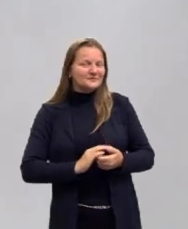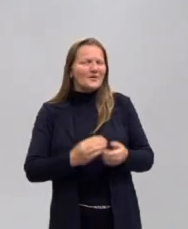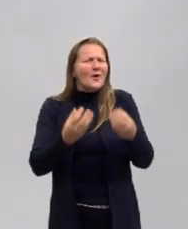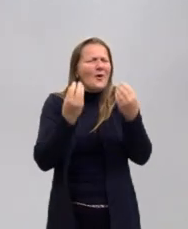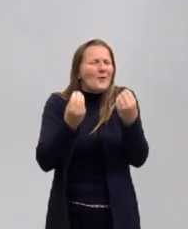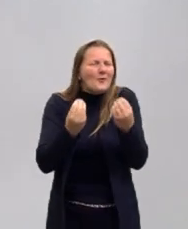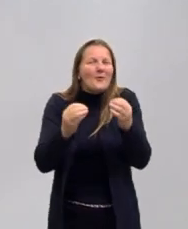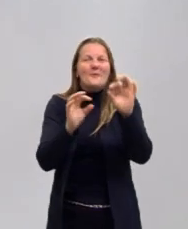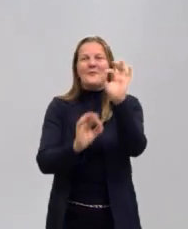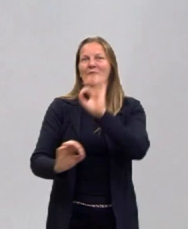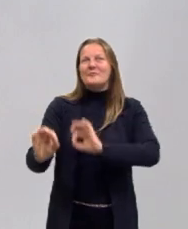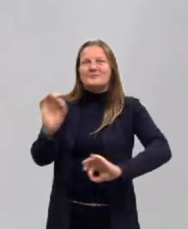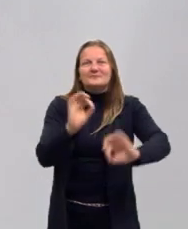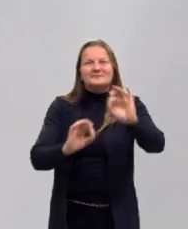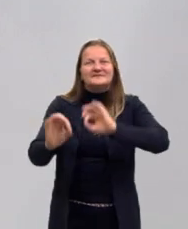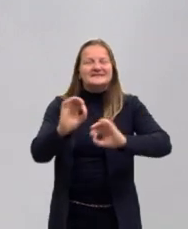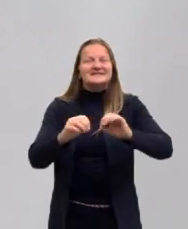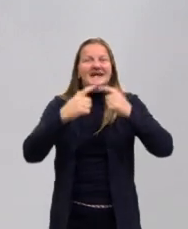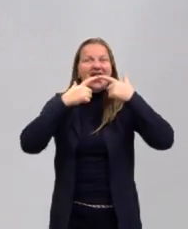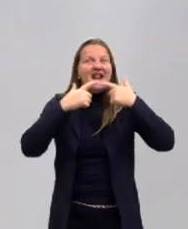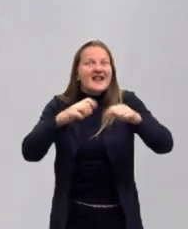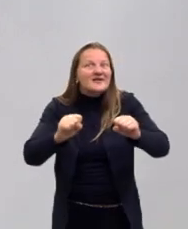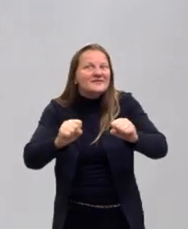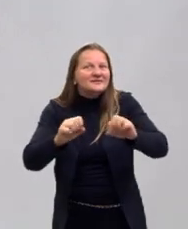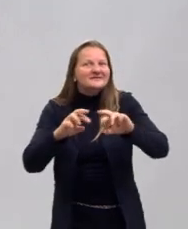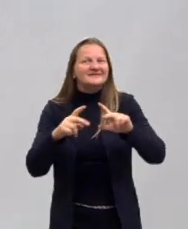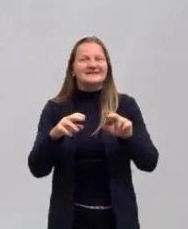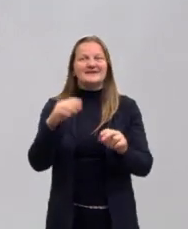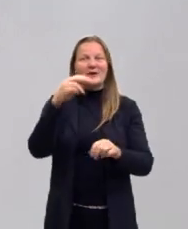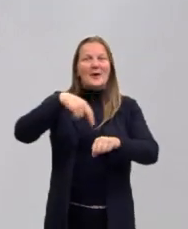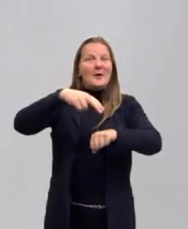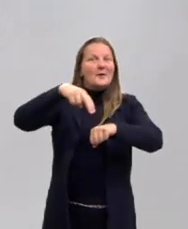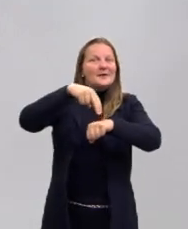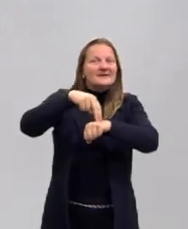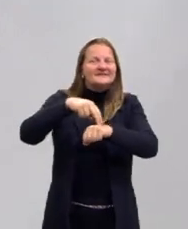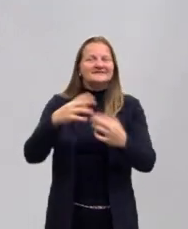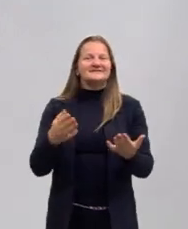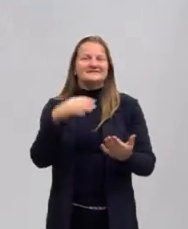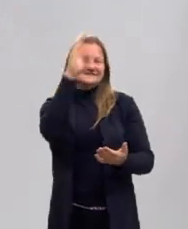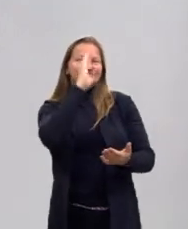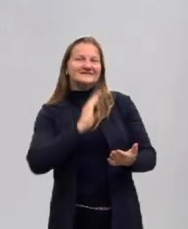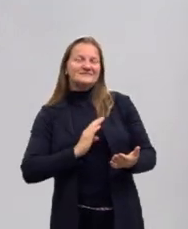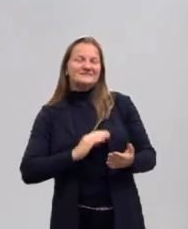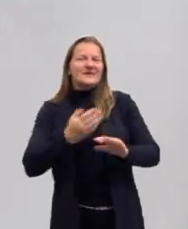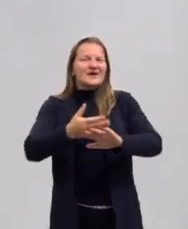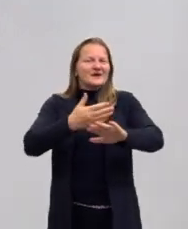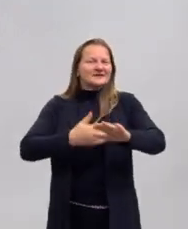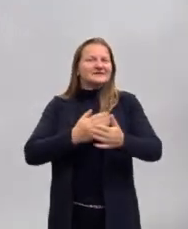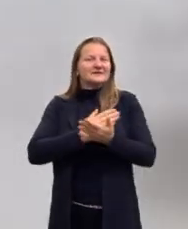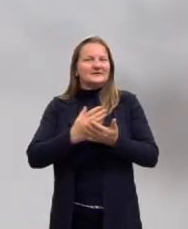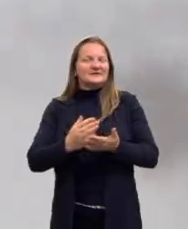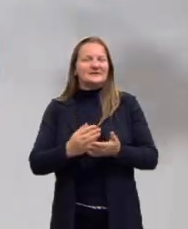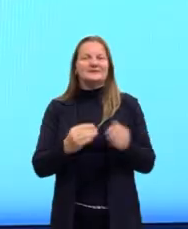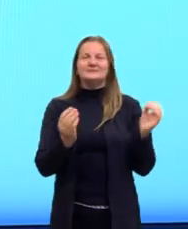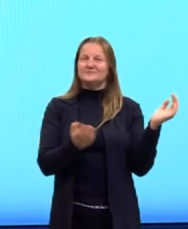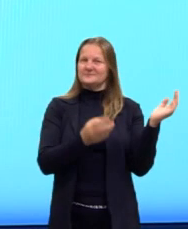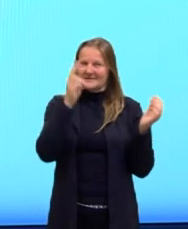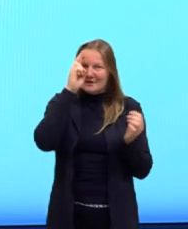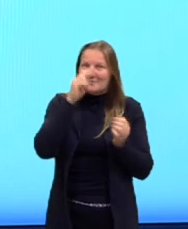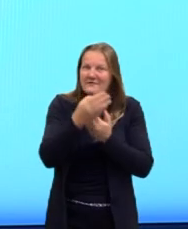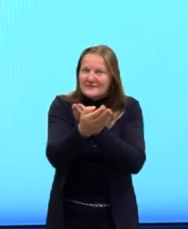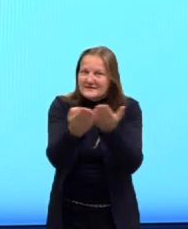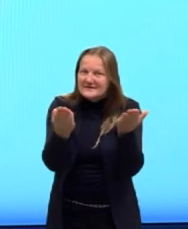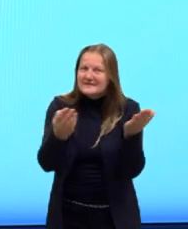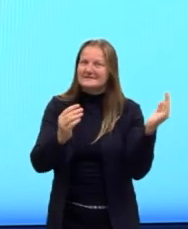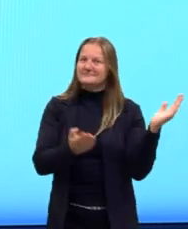como a gente organiza isso linguisticamente enquanto nação né antes de começar no entanto eu quero lembrar vocês